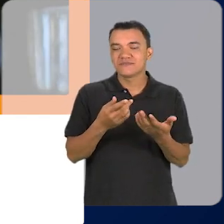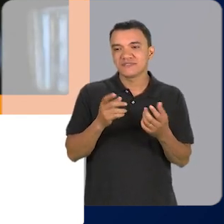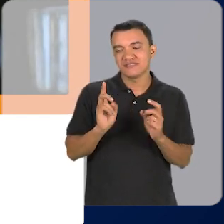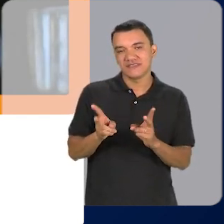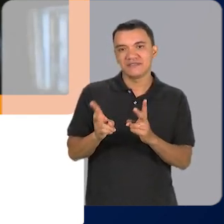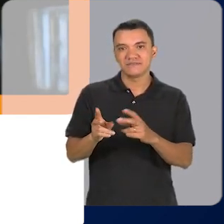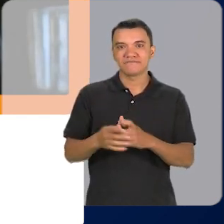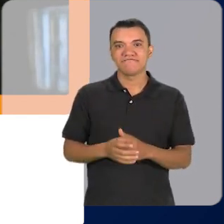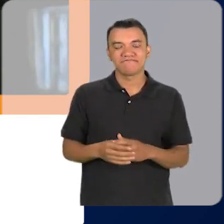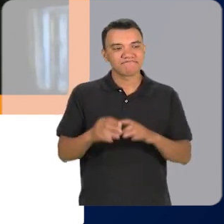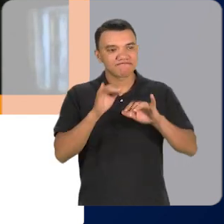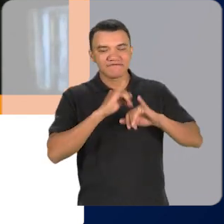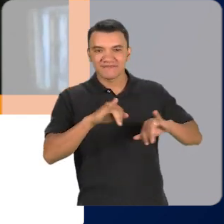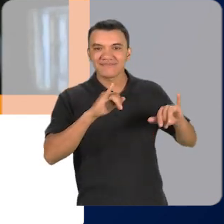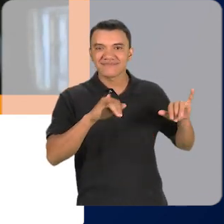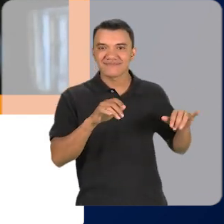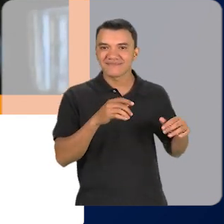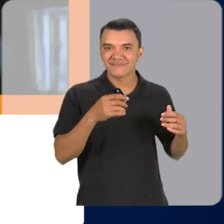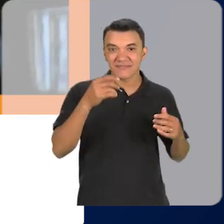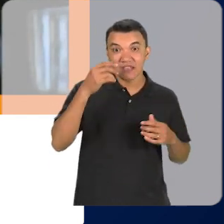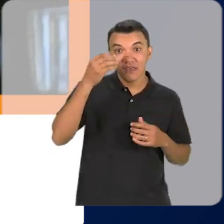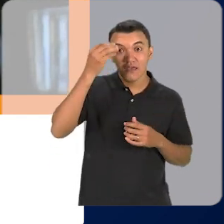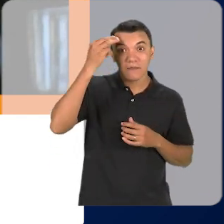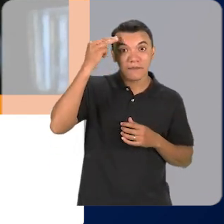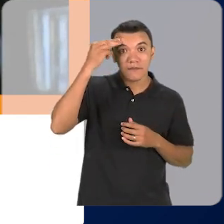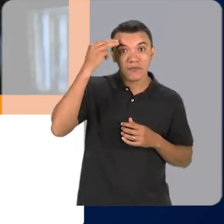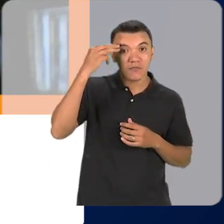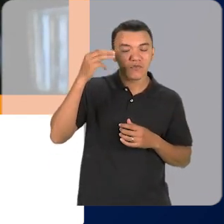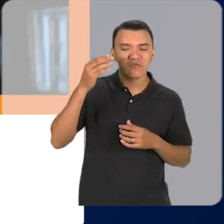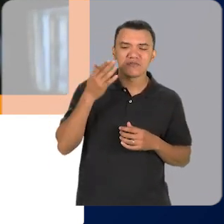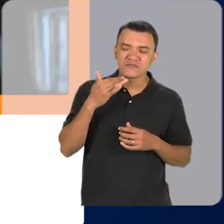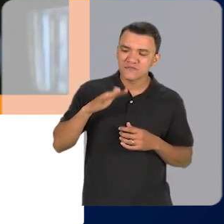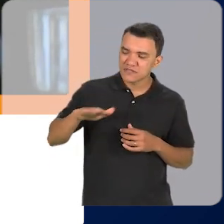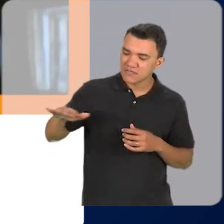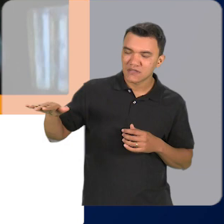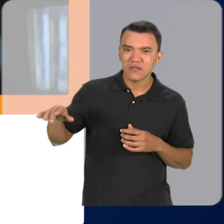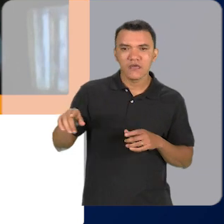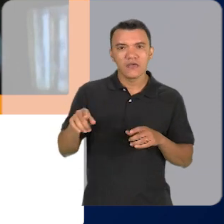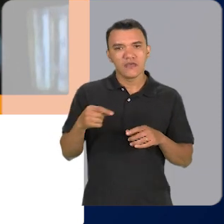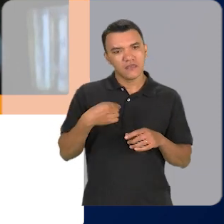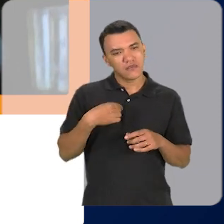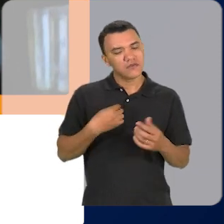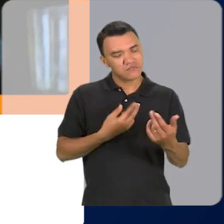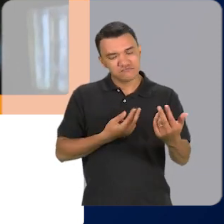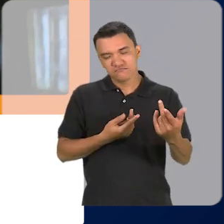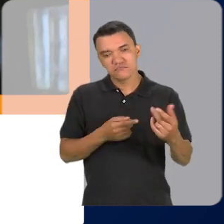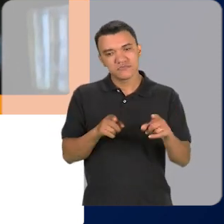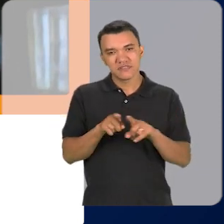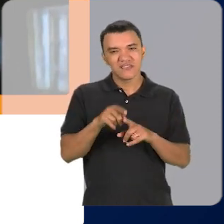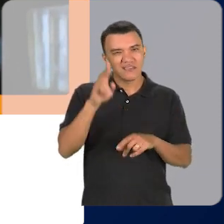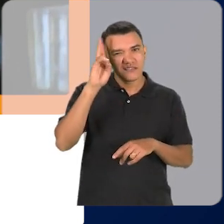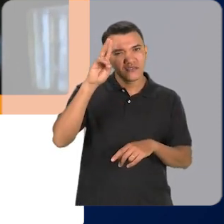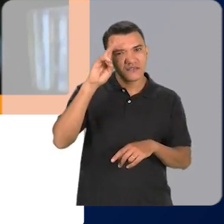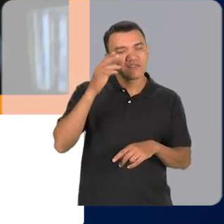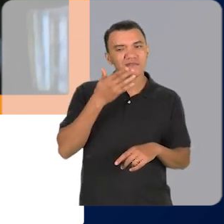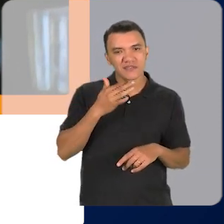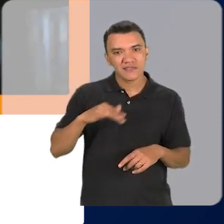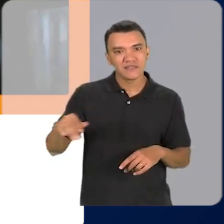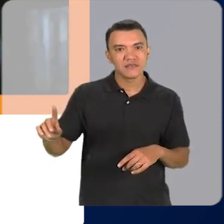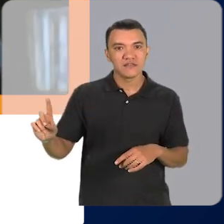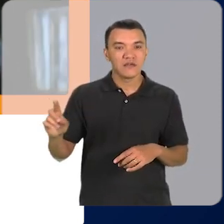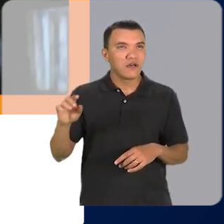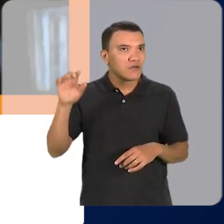a Ellen falava, né, ainda há pouco, a memória que ela tem da infância, que eu tenho também da minha infância, né, uma